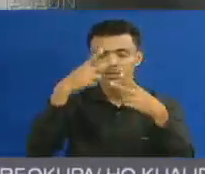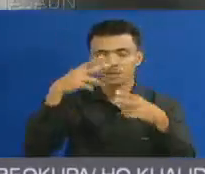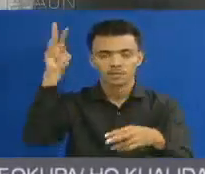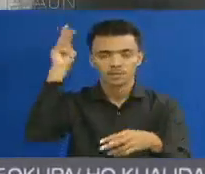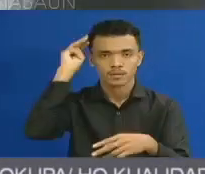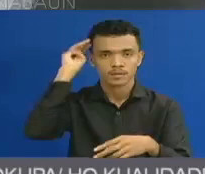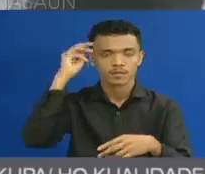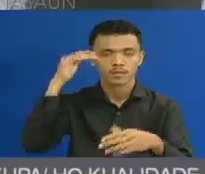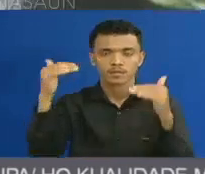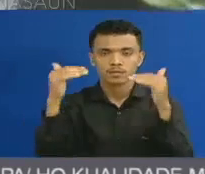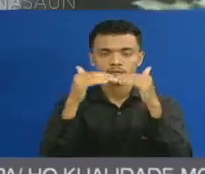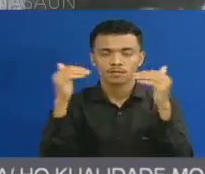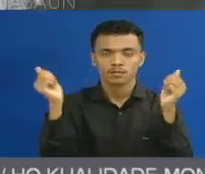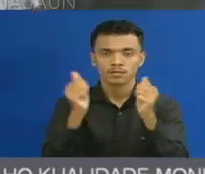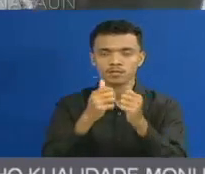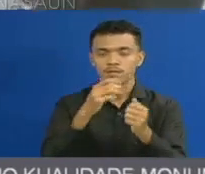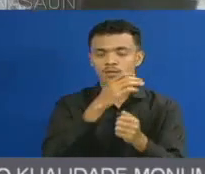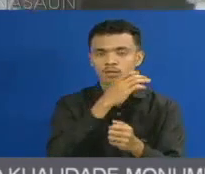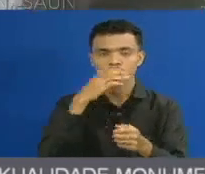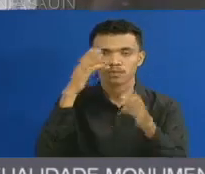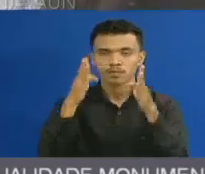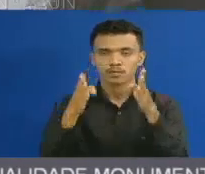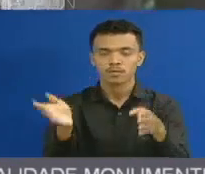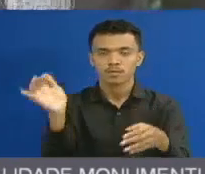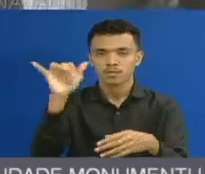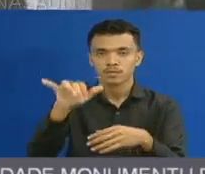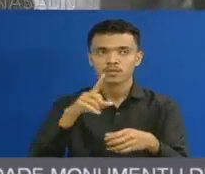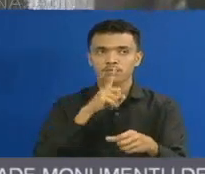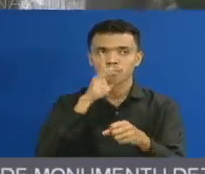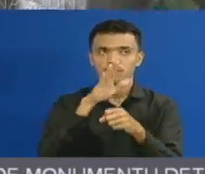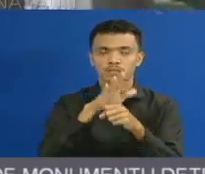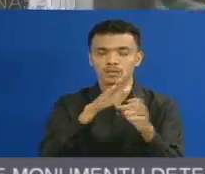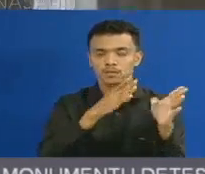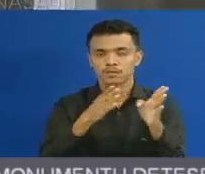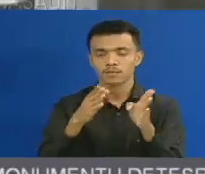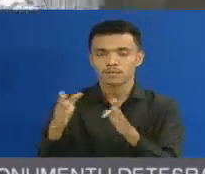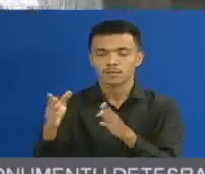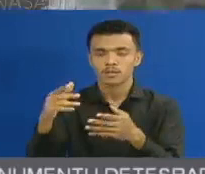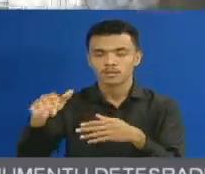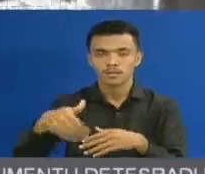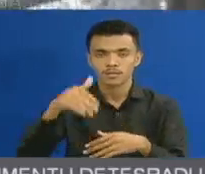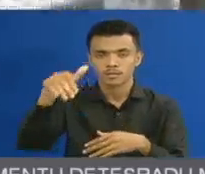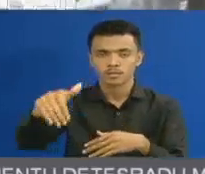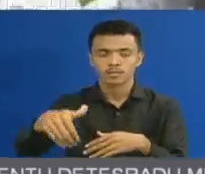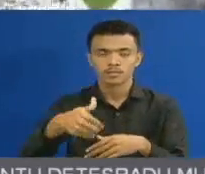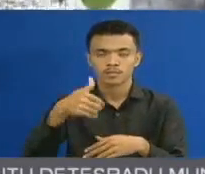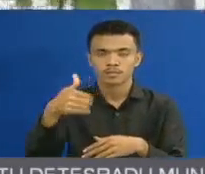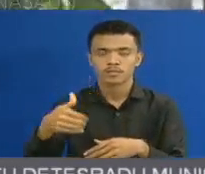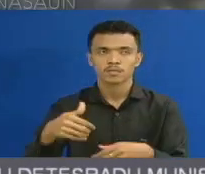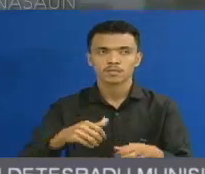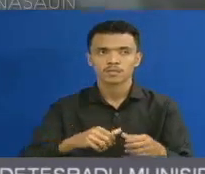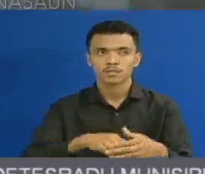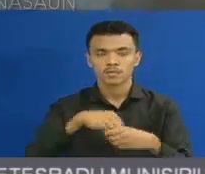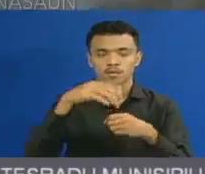ministro Marcos da Cruz ao diálogo. O agricultor Sira não promete, se mobiliza equipamento pesado. Hanessa